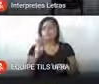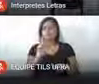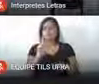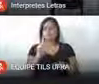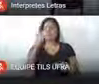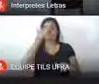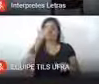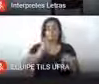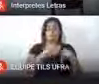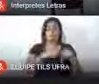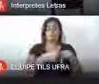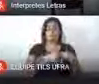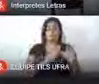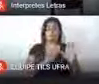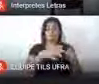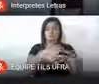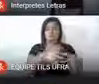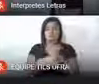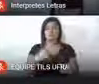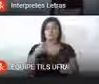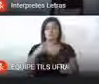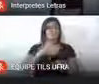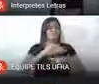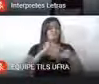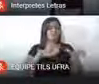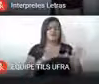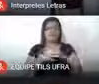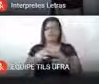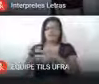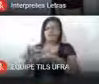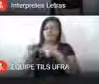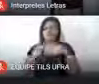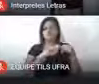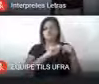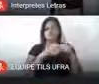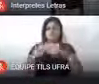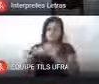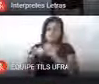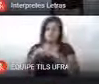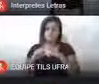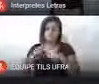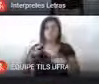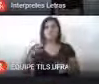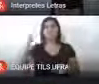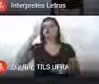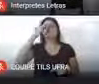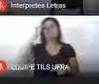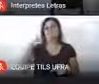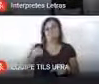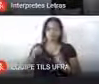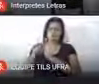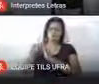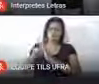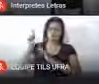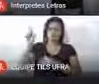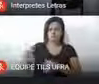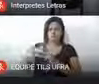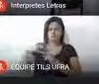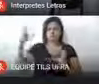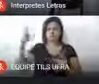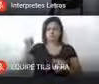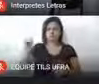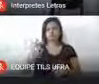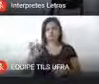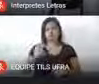quilombos. E, inclusive, um dos meus colaboradores, que é um senhor bem idoso, ele, na conversa, né,